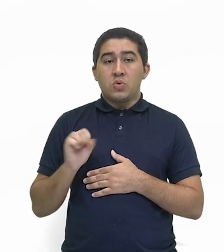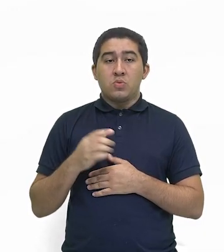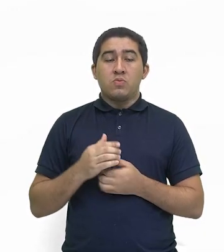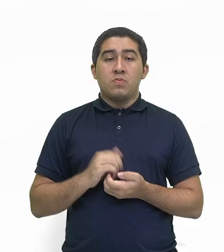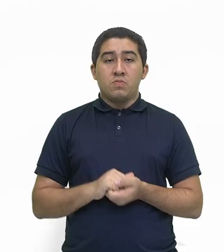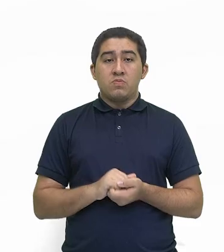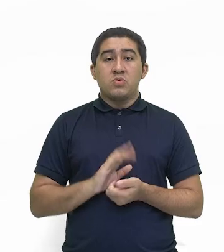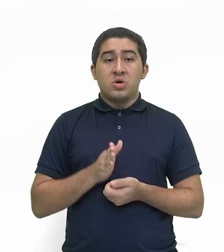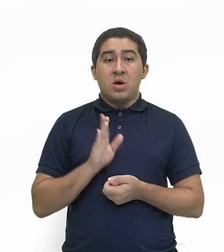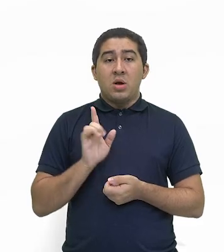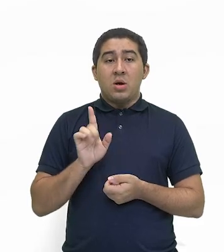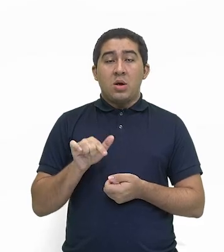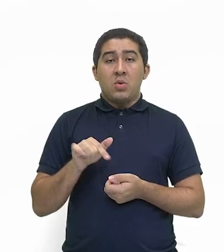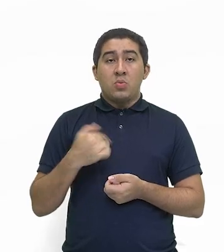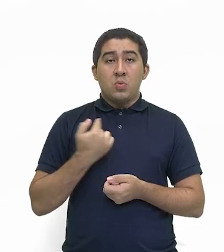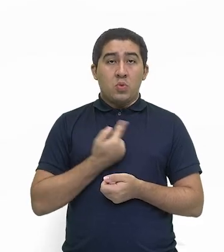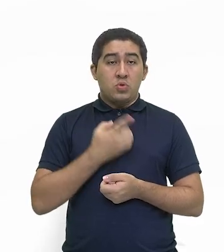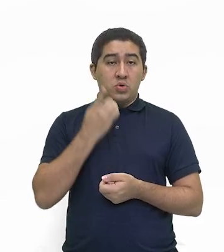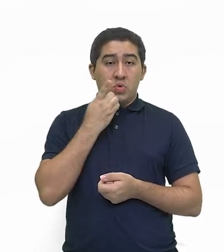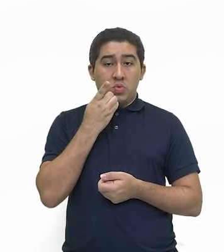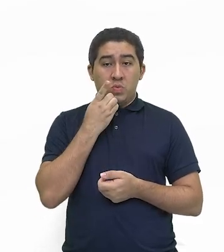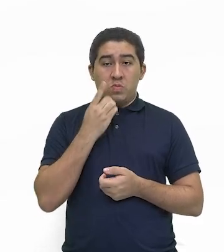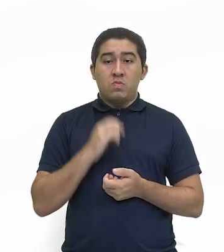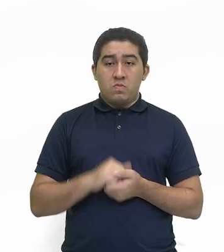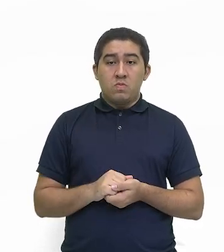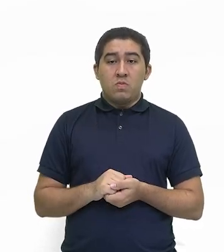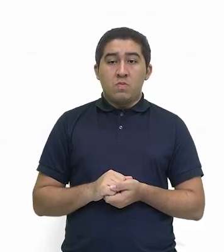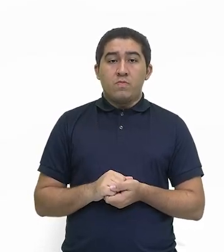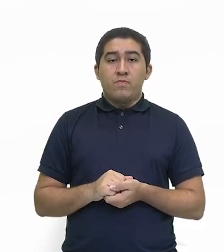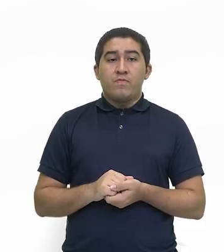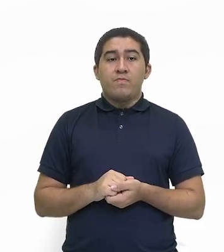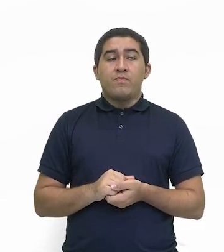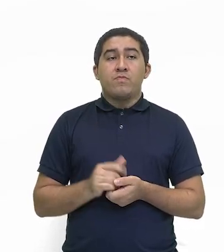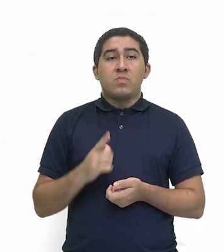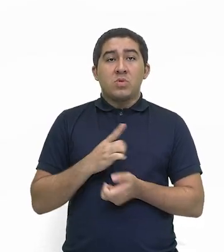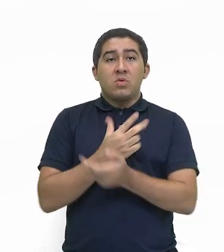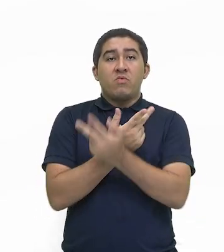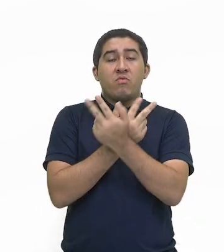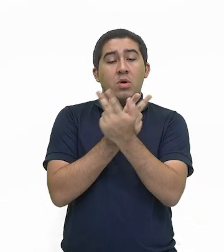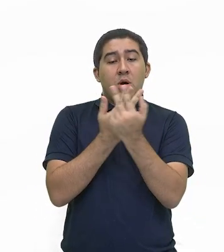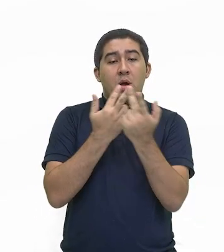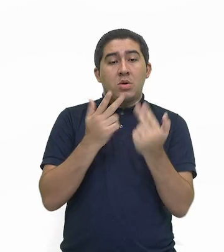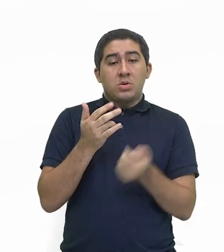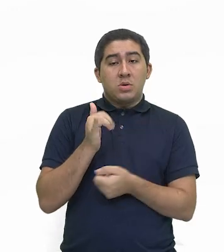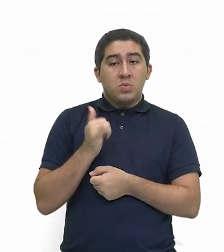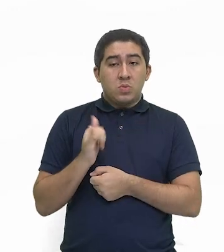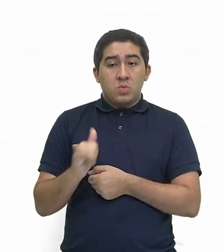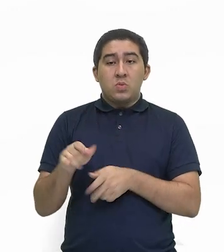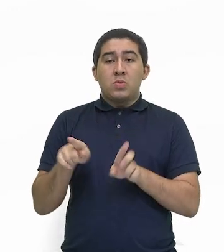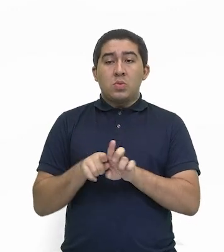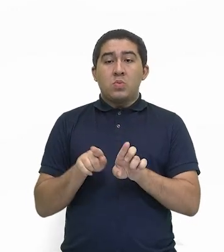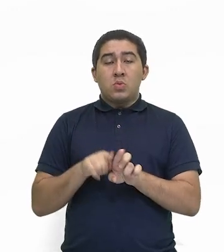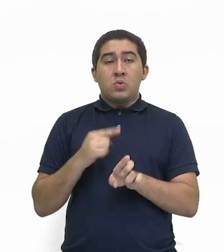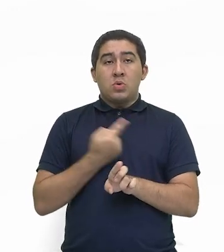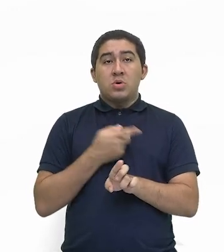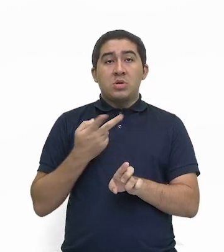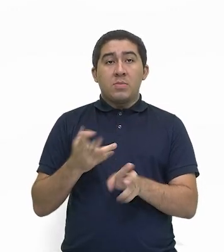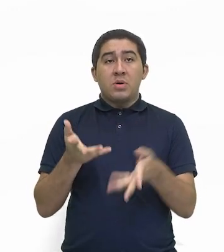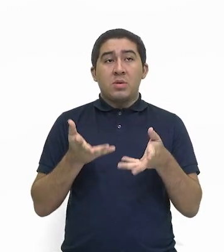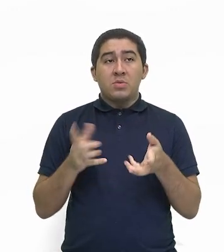nosso cotidiano, a gente ter diversos eletrônicos, a gente sempre quer ter o